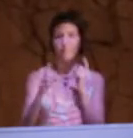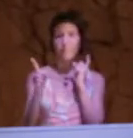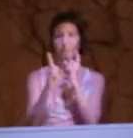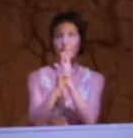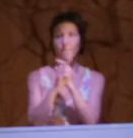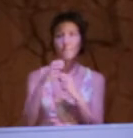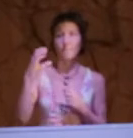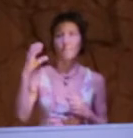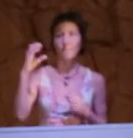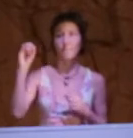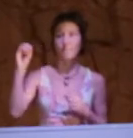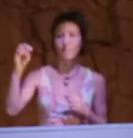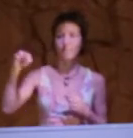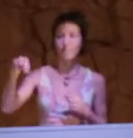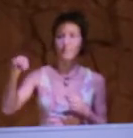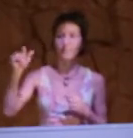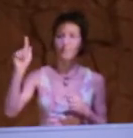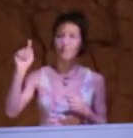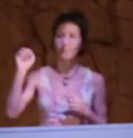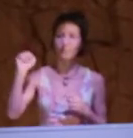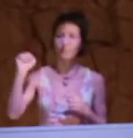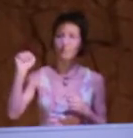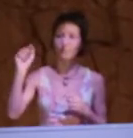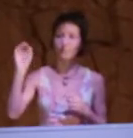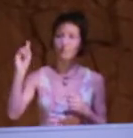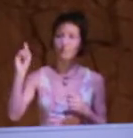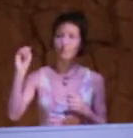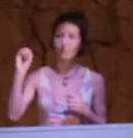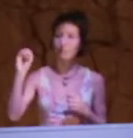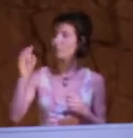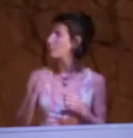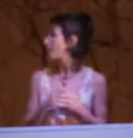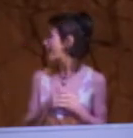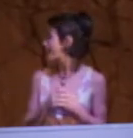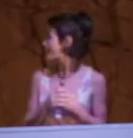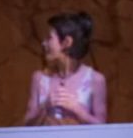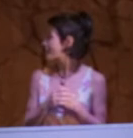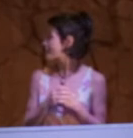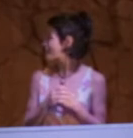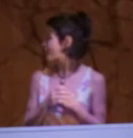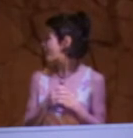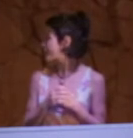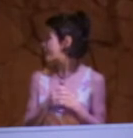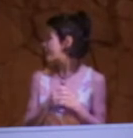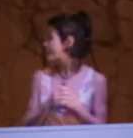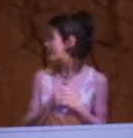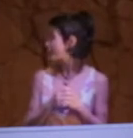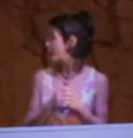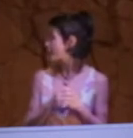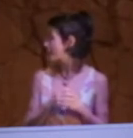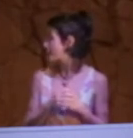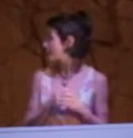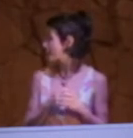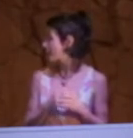trago para vocês o Benedito, essa imagem aí, esse livro vermelhinho aí no centro, que vai, na verdade,